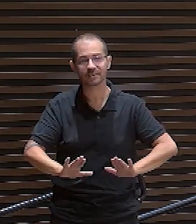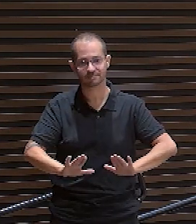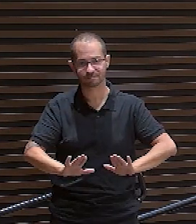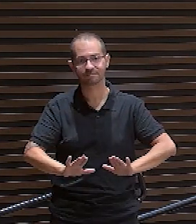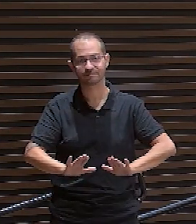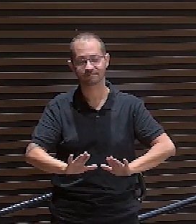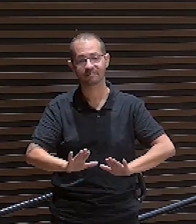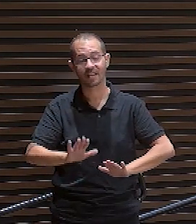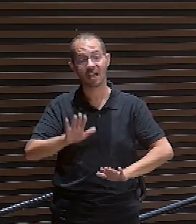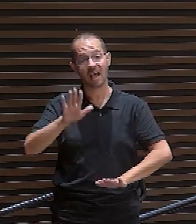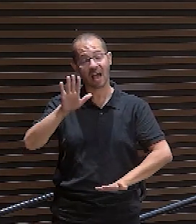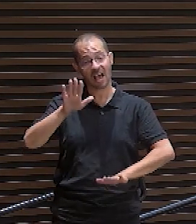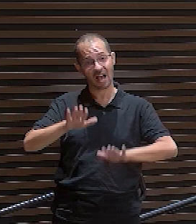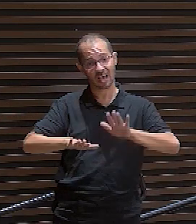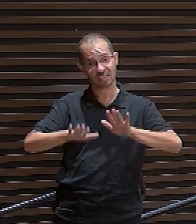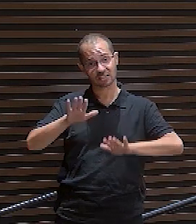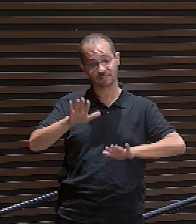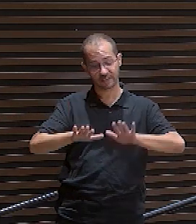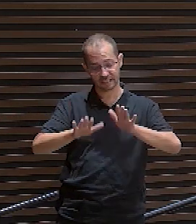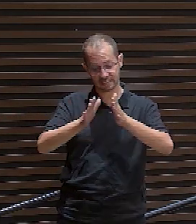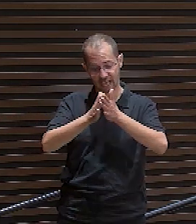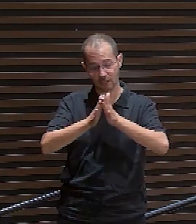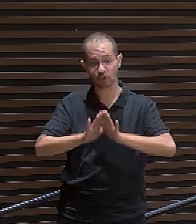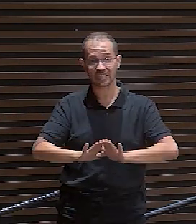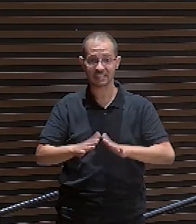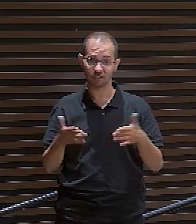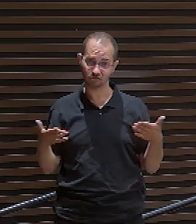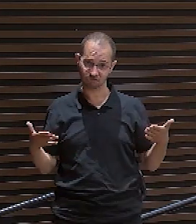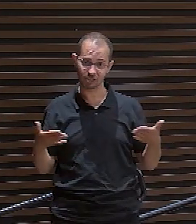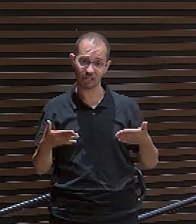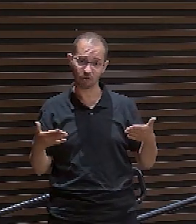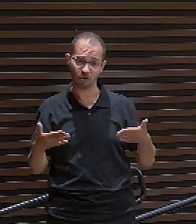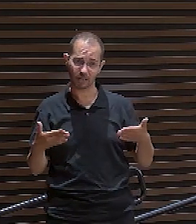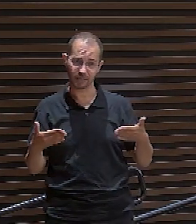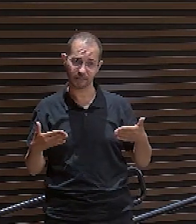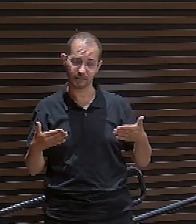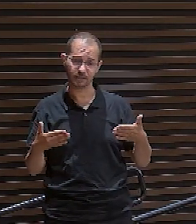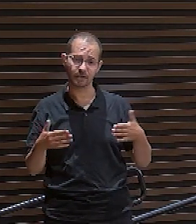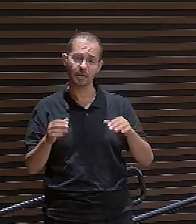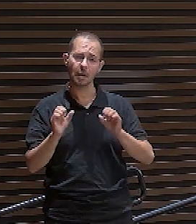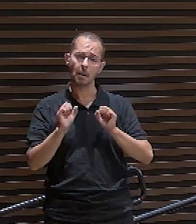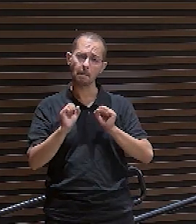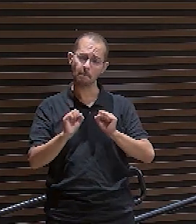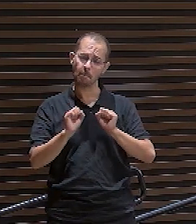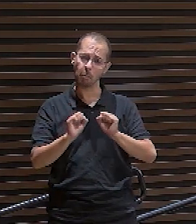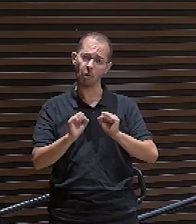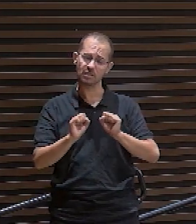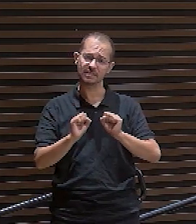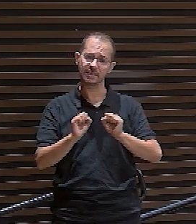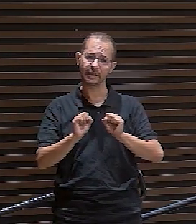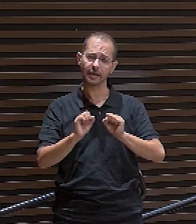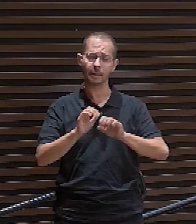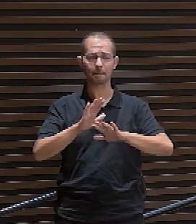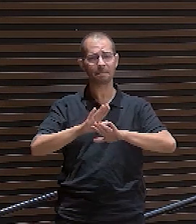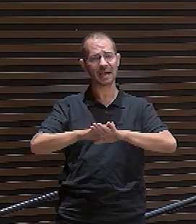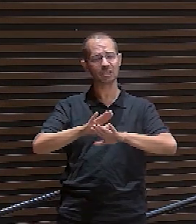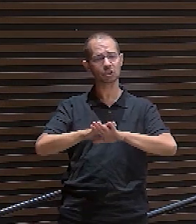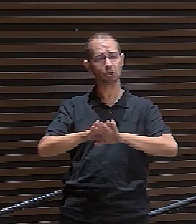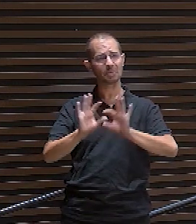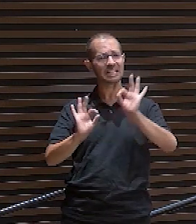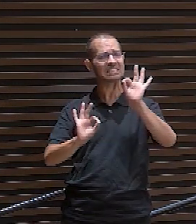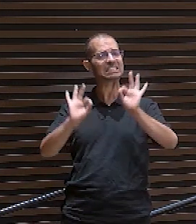Muitas vezes a adoração contemporânea pode se tornar mais sobre estética,